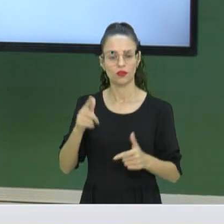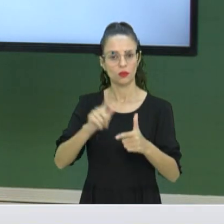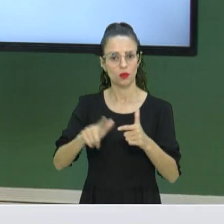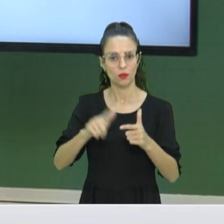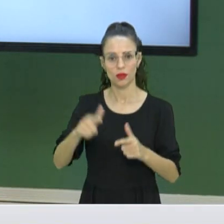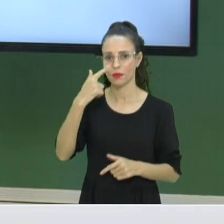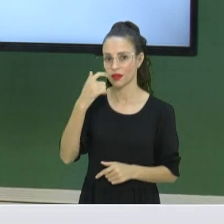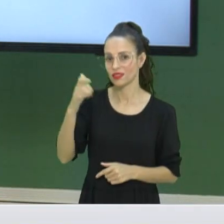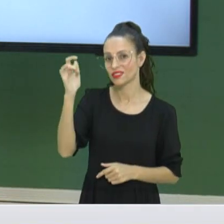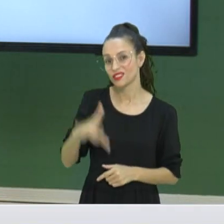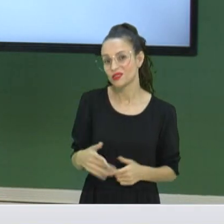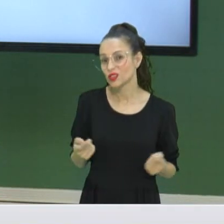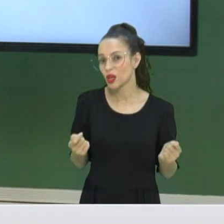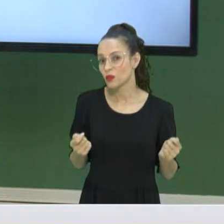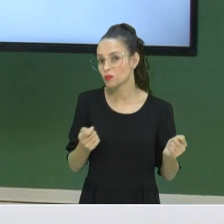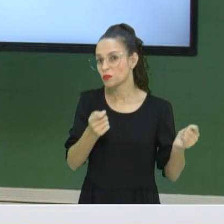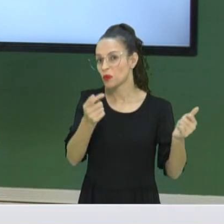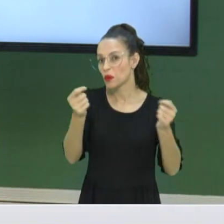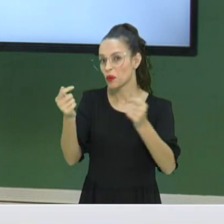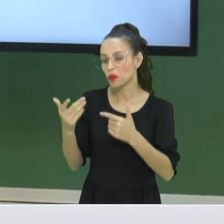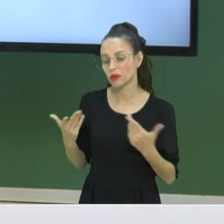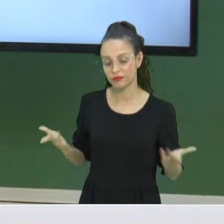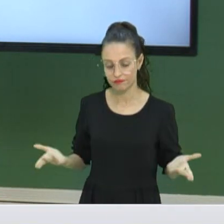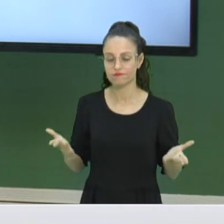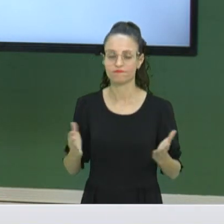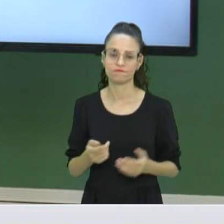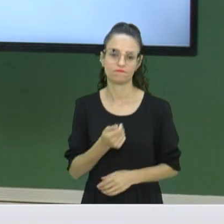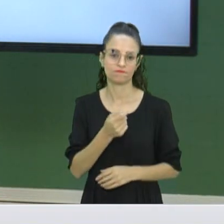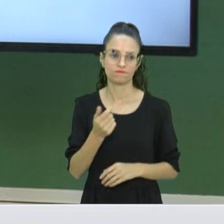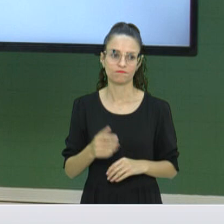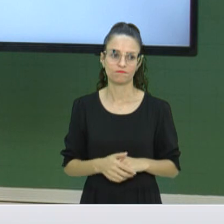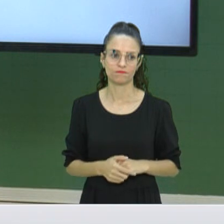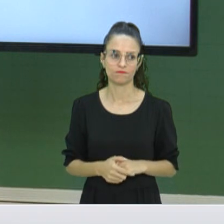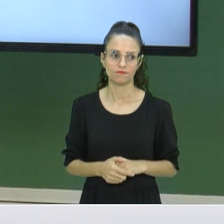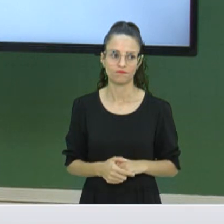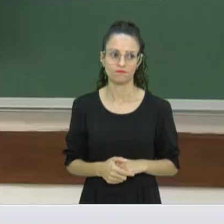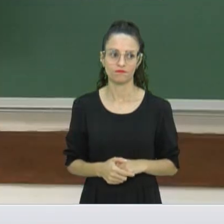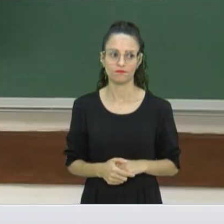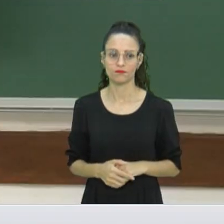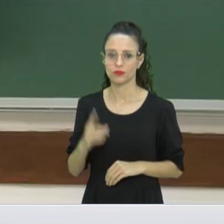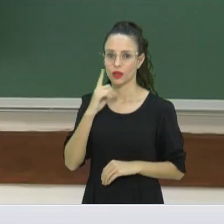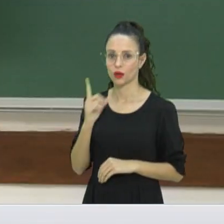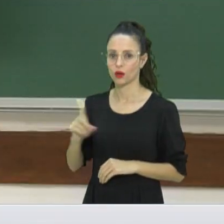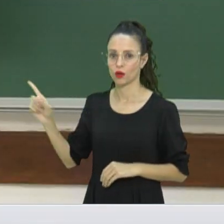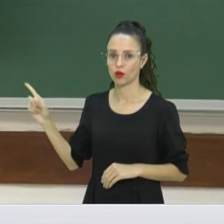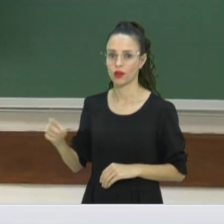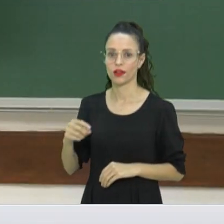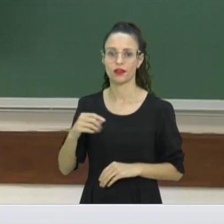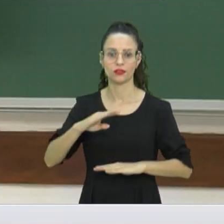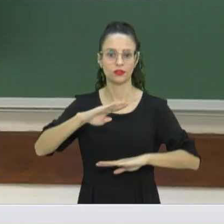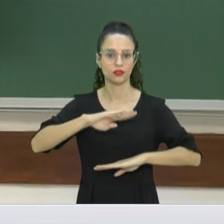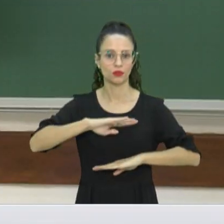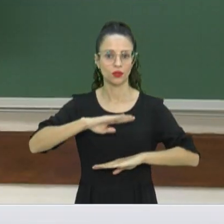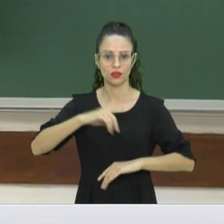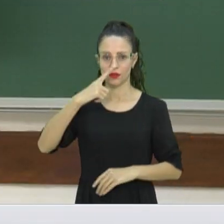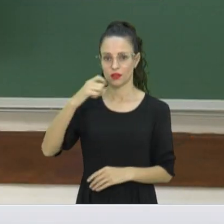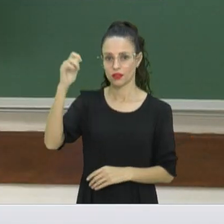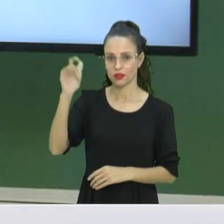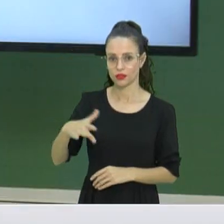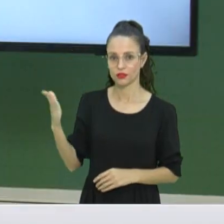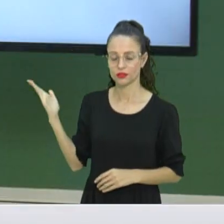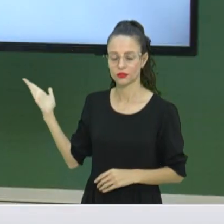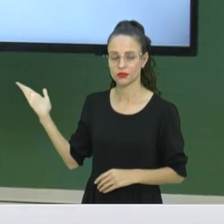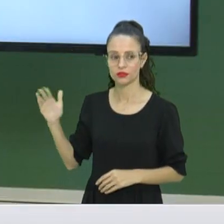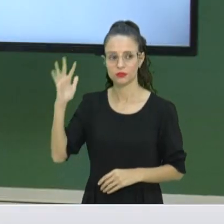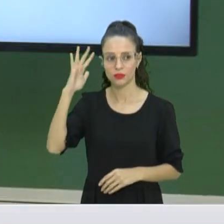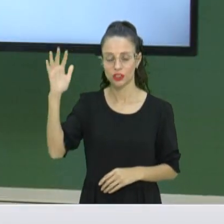lixo? Quase nada, né? Muito pouco. Vamos lá? Olha a situação do lixo aqui. Então imagina que